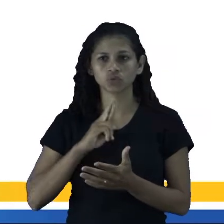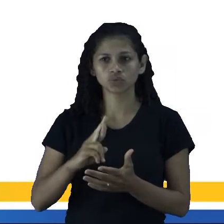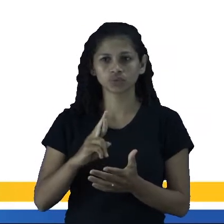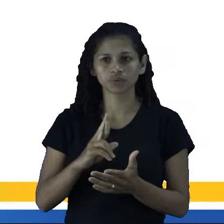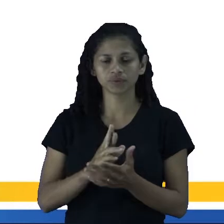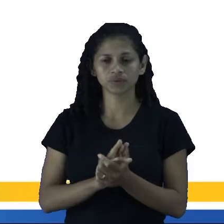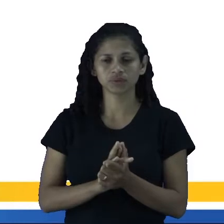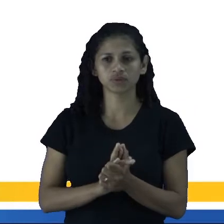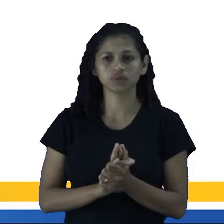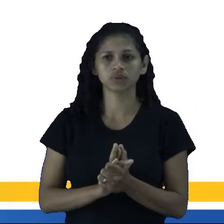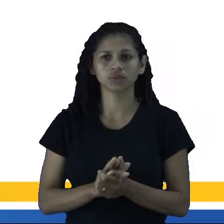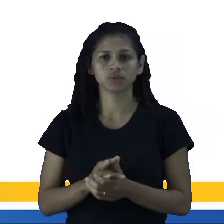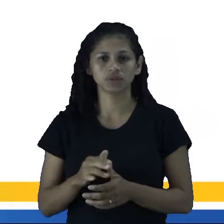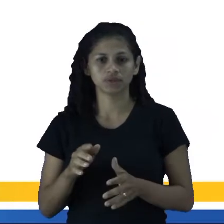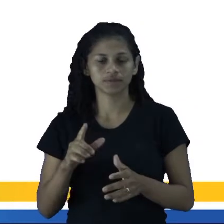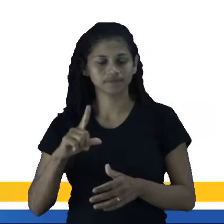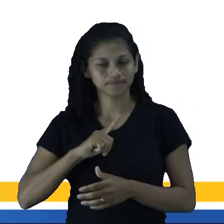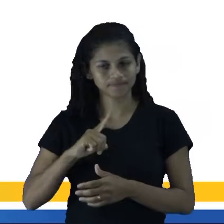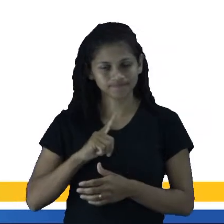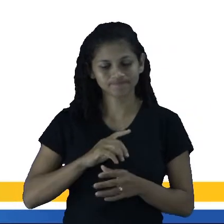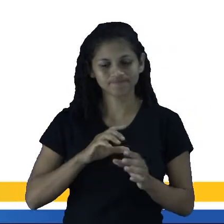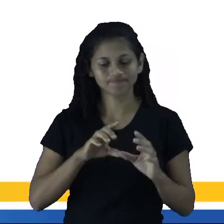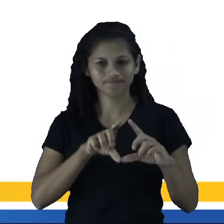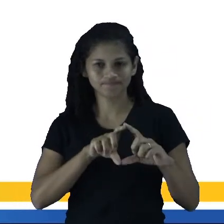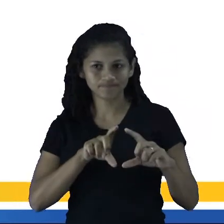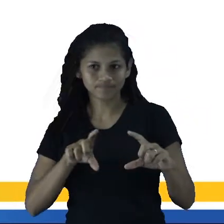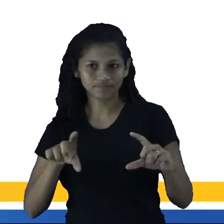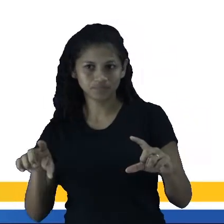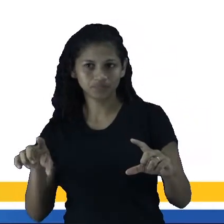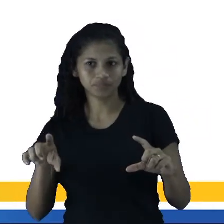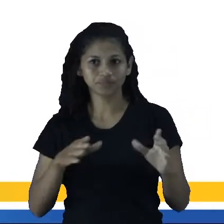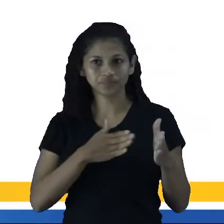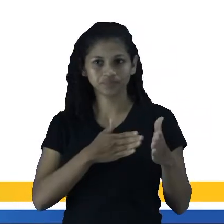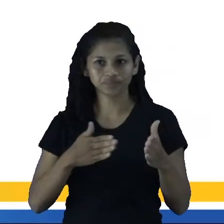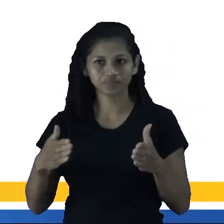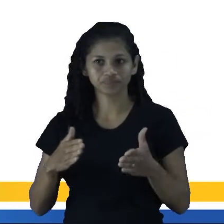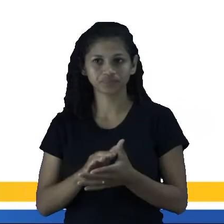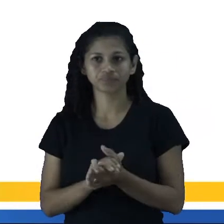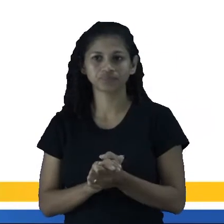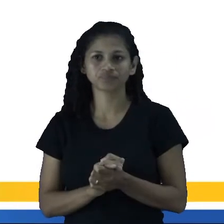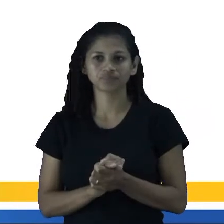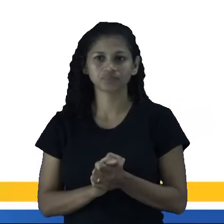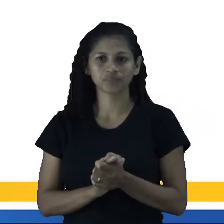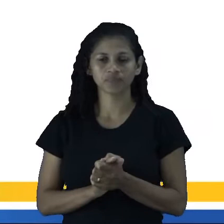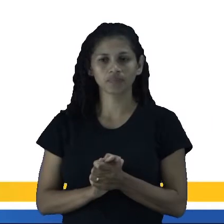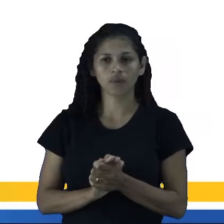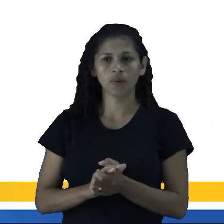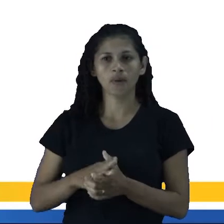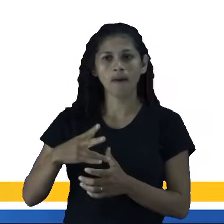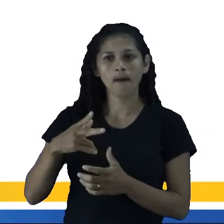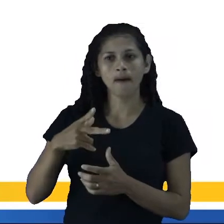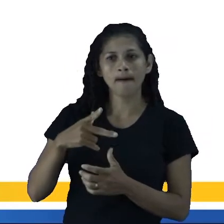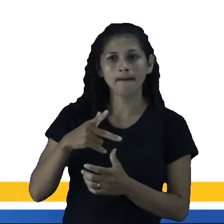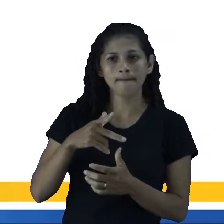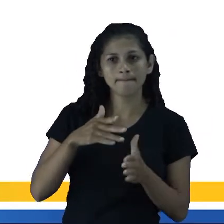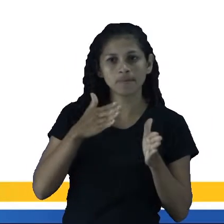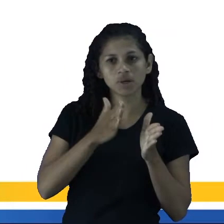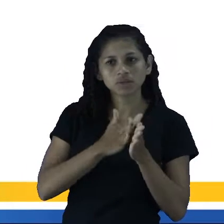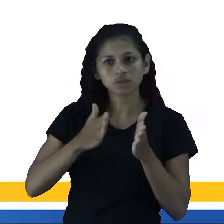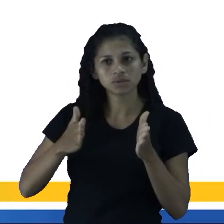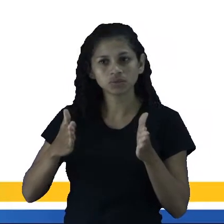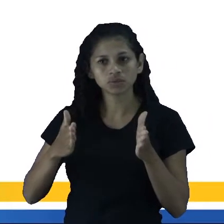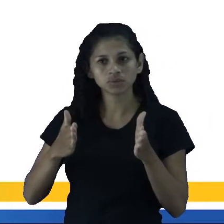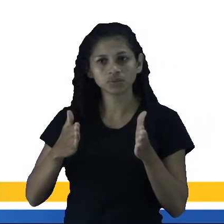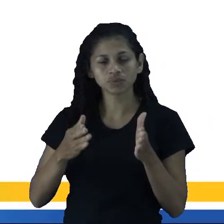ordenações, existe uma fórmula. A quantidade permutação de n elementos é dada pela